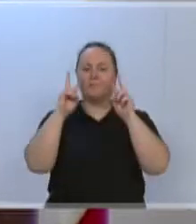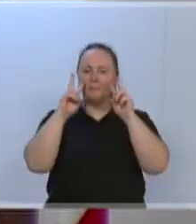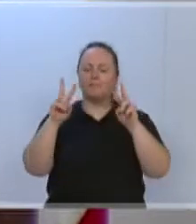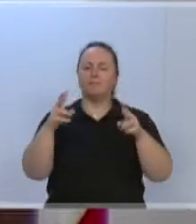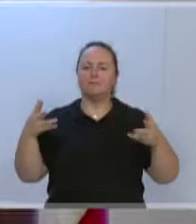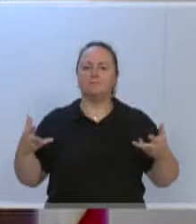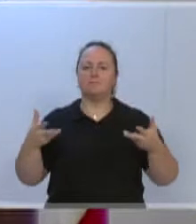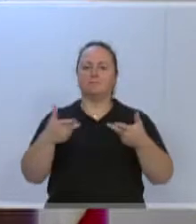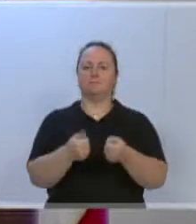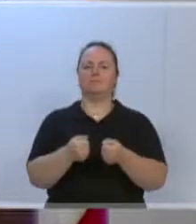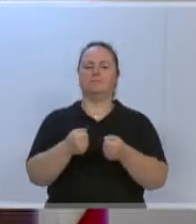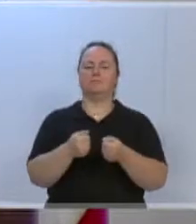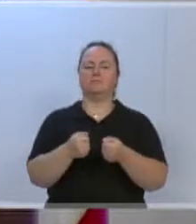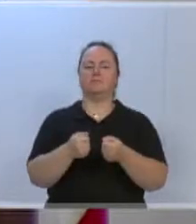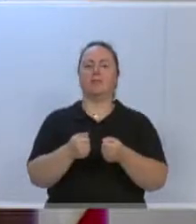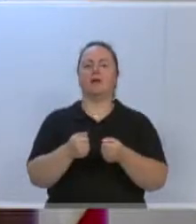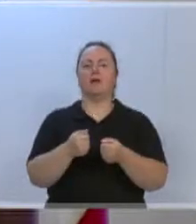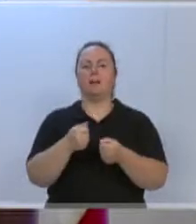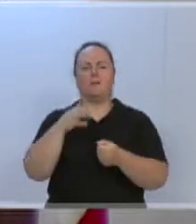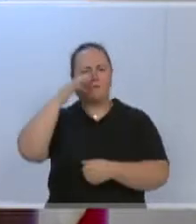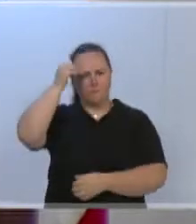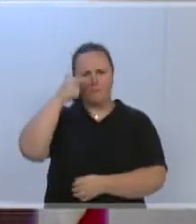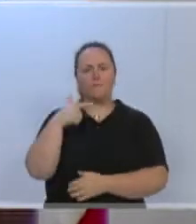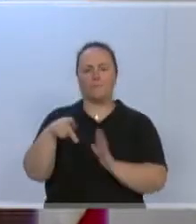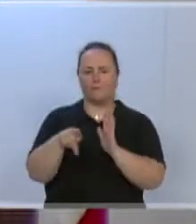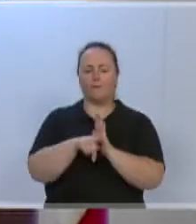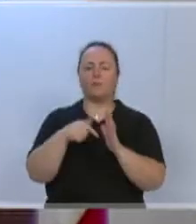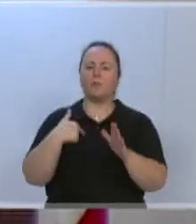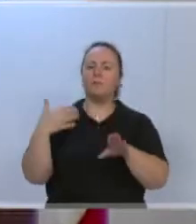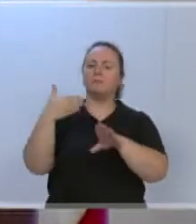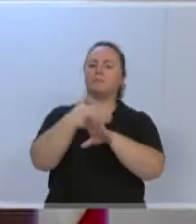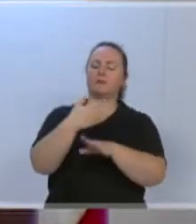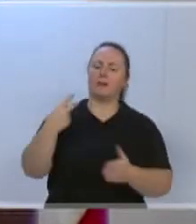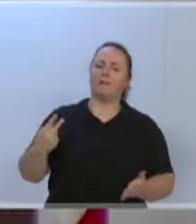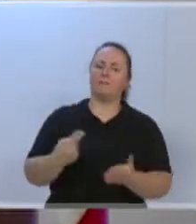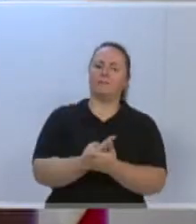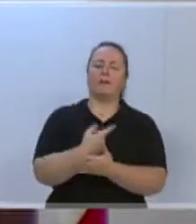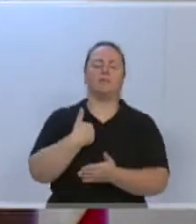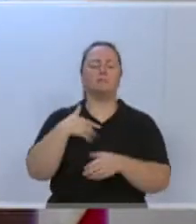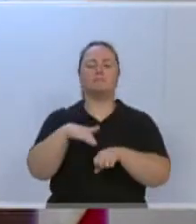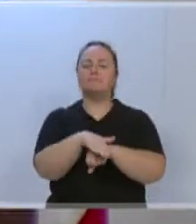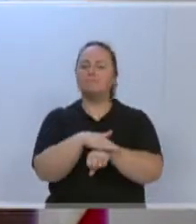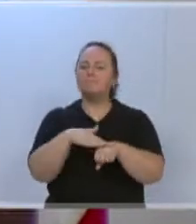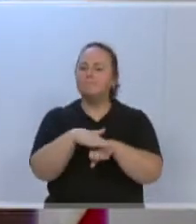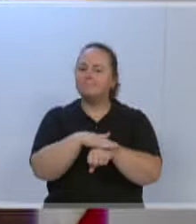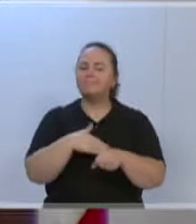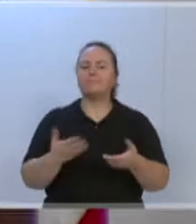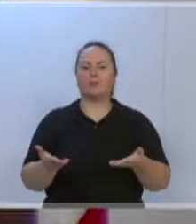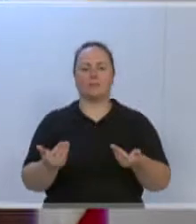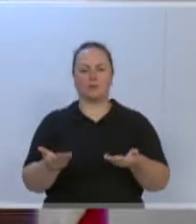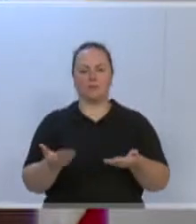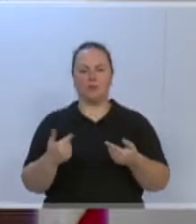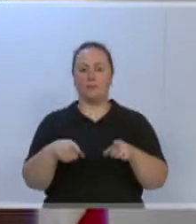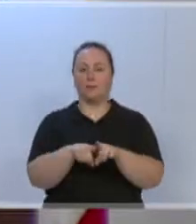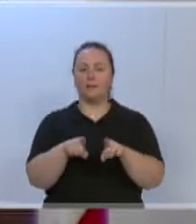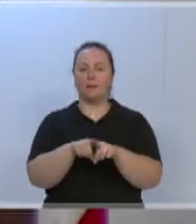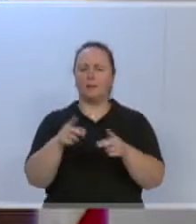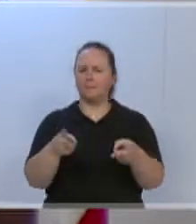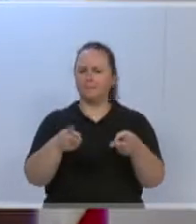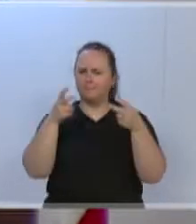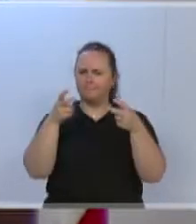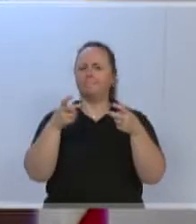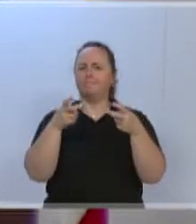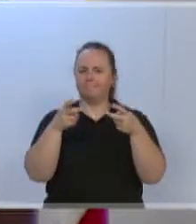furb estive no evento foi um sucesso muito bem realizado pôde conversar com vários jovens e perceber que essa nossa geração ela